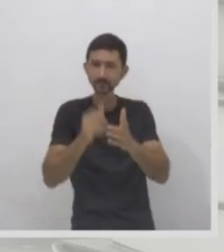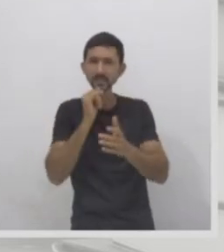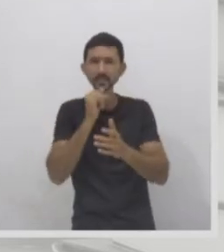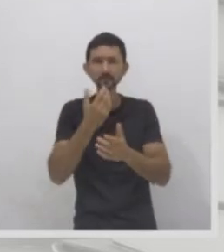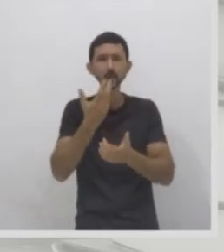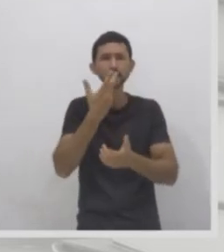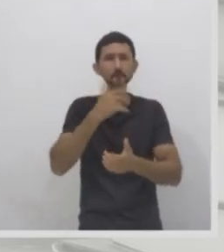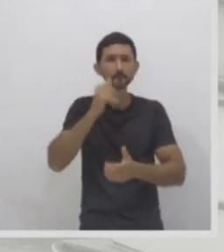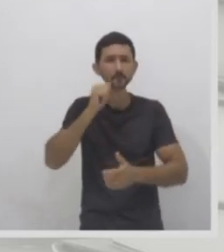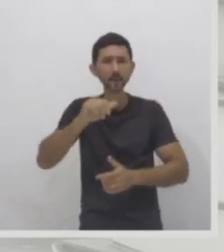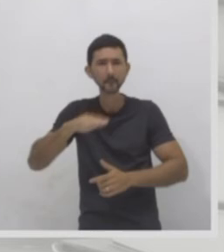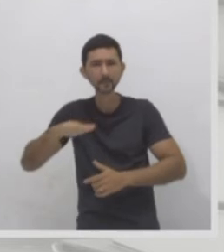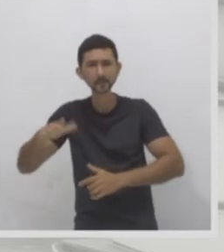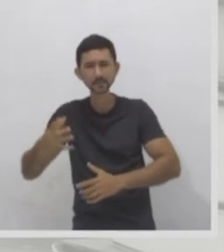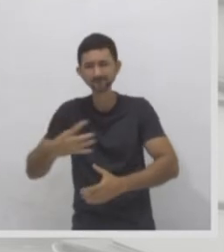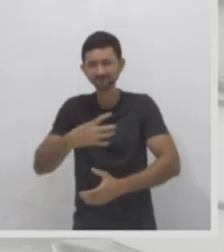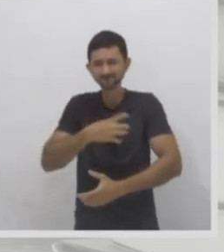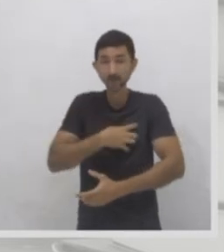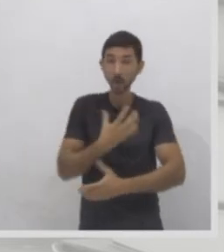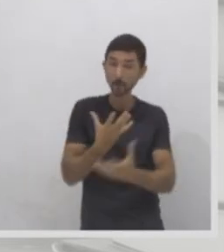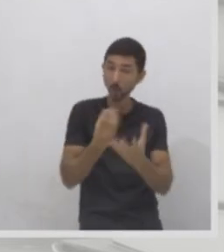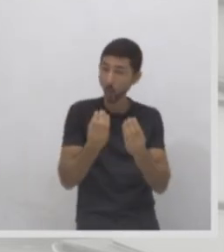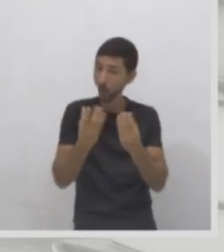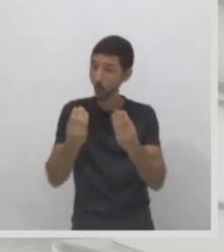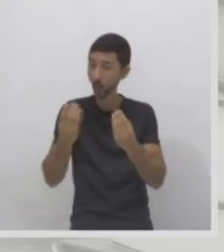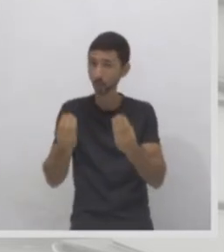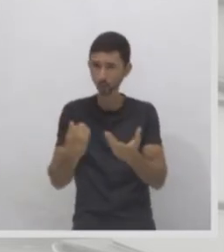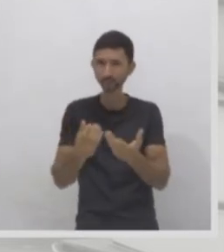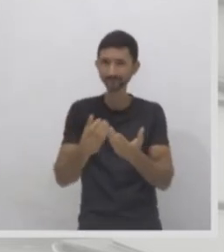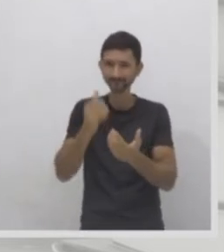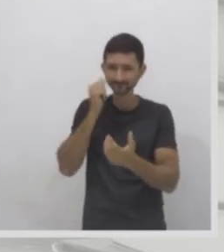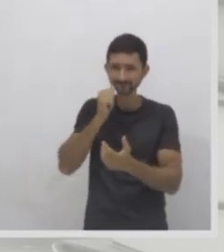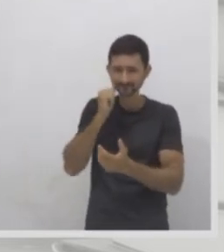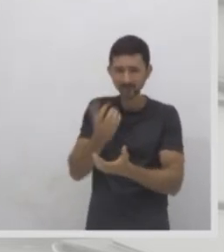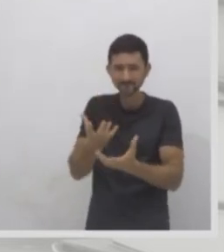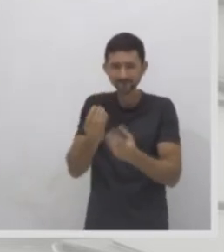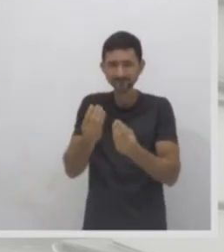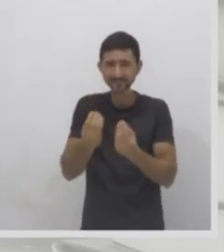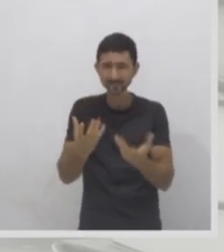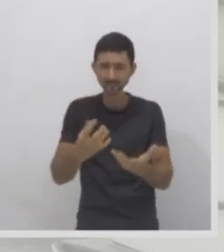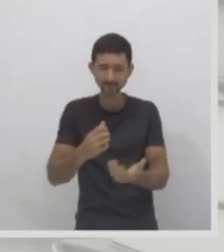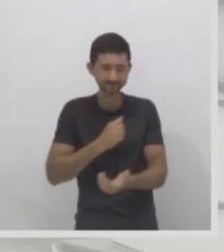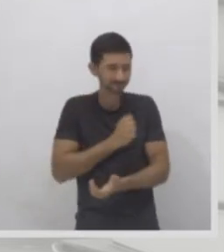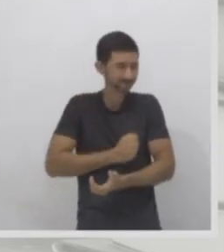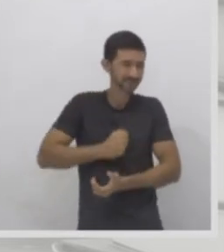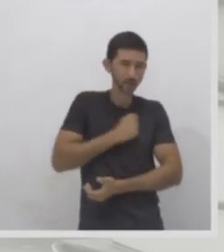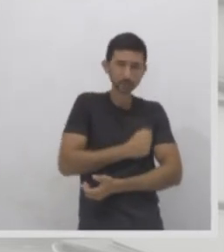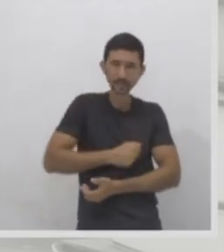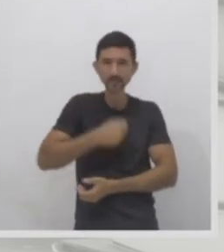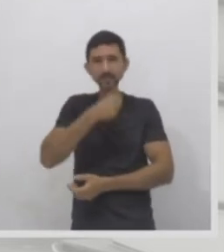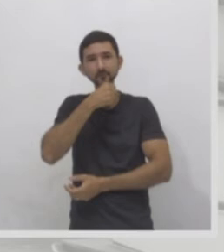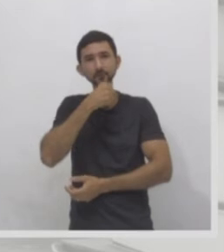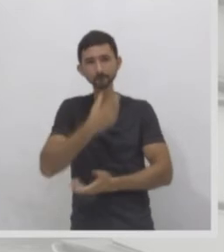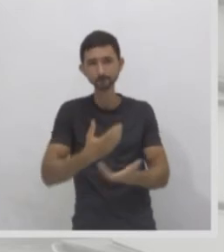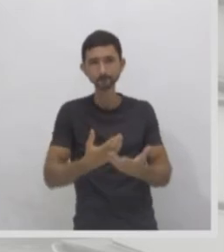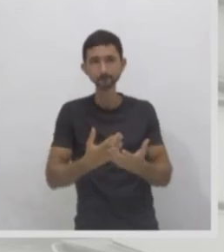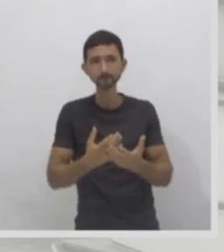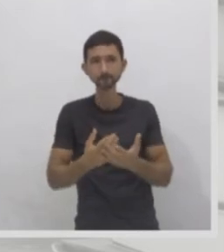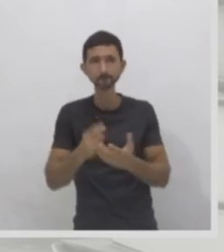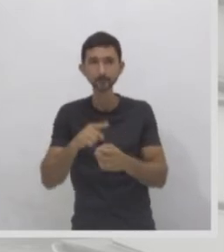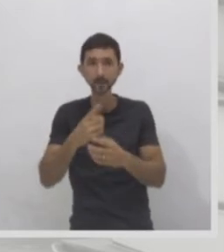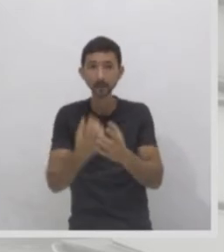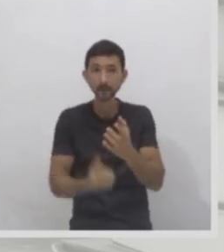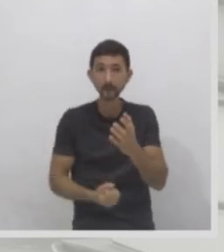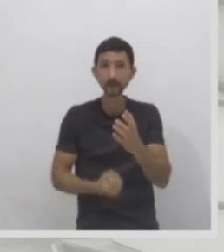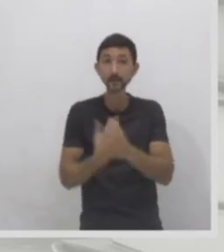sentiu muito é uma informação. A menina sentiu a ausência dos avós é outra informação. Ela criou